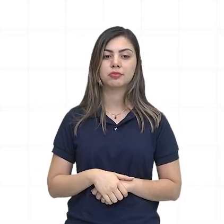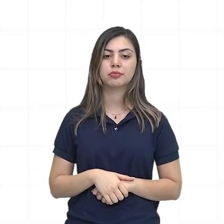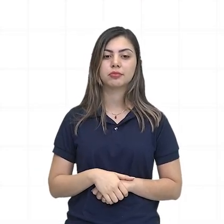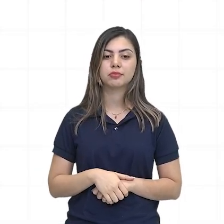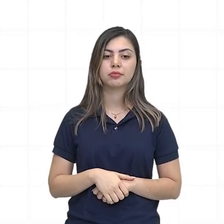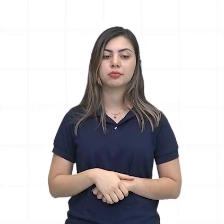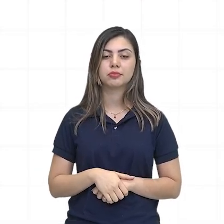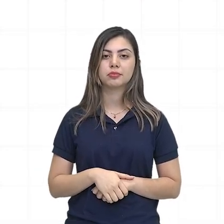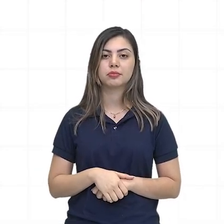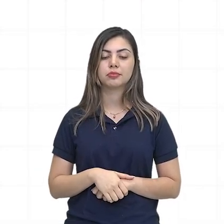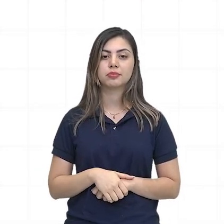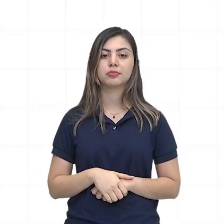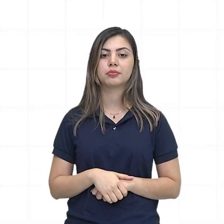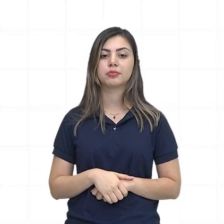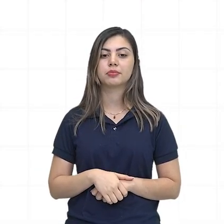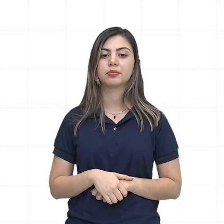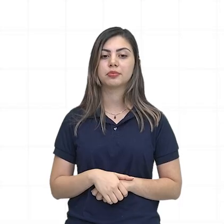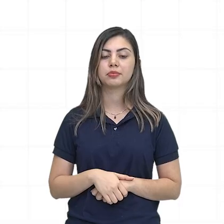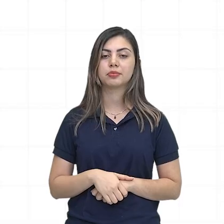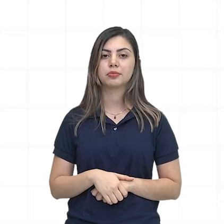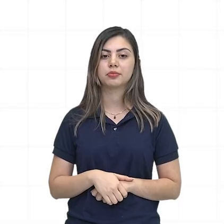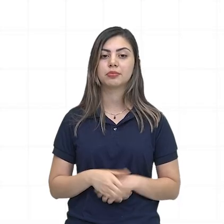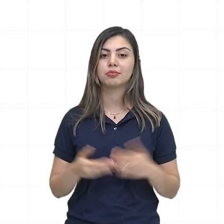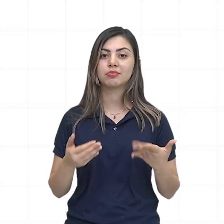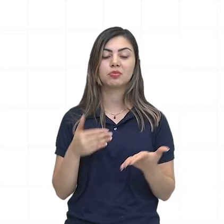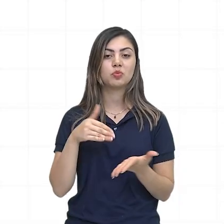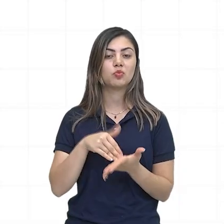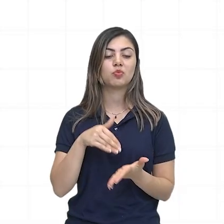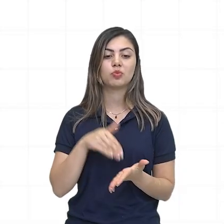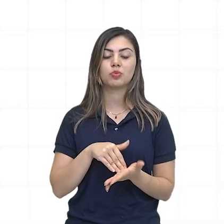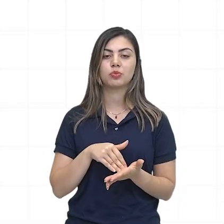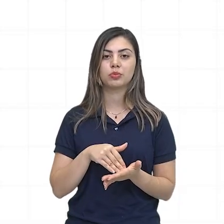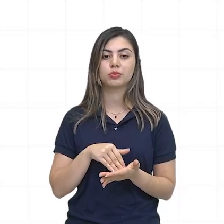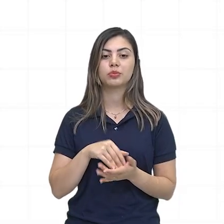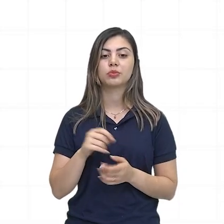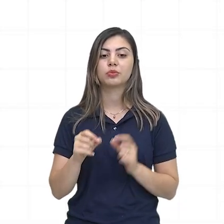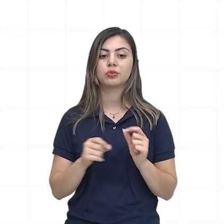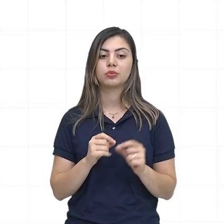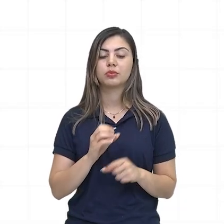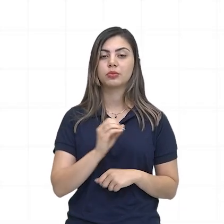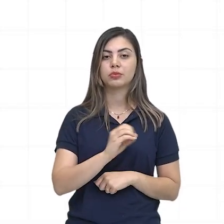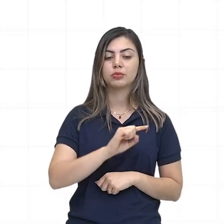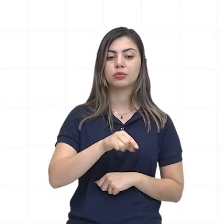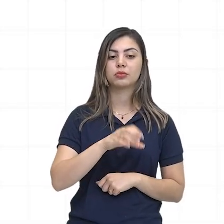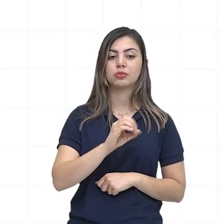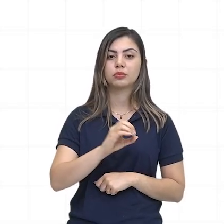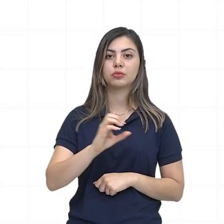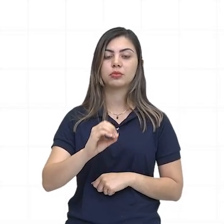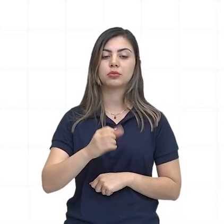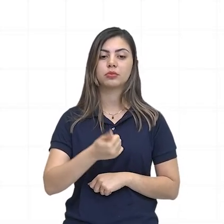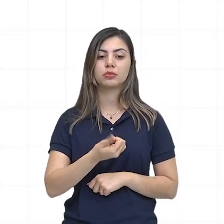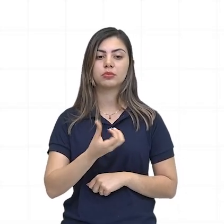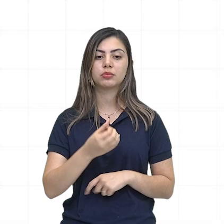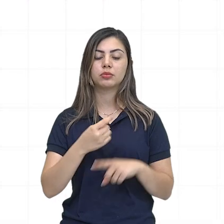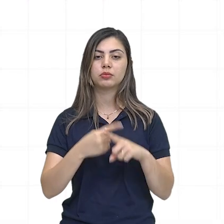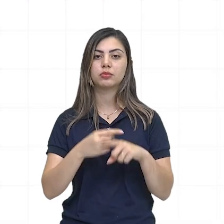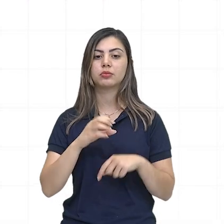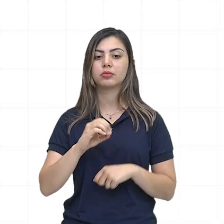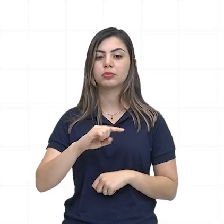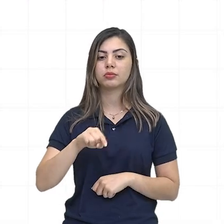0,016. E aí, chegamos então no último, né? Que é o resultado de 0,016